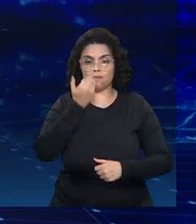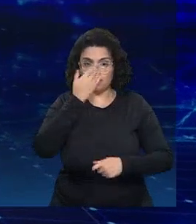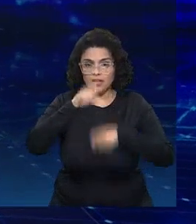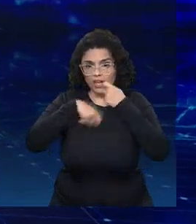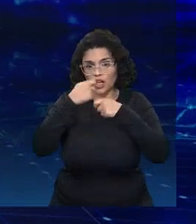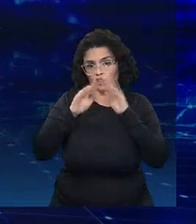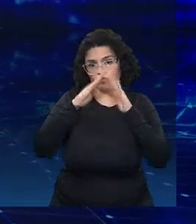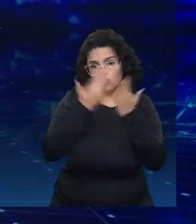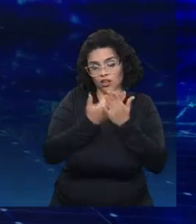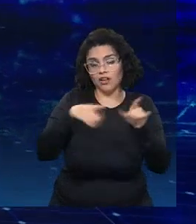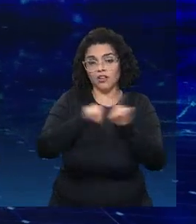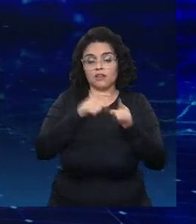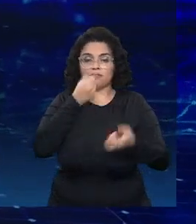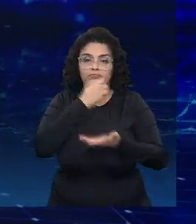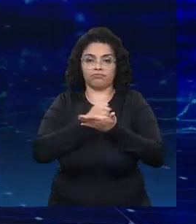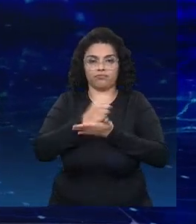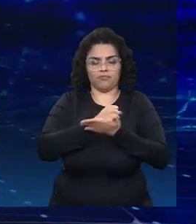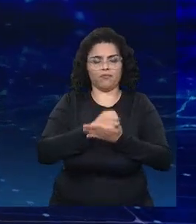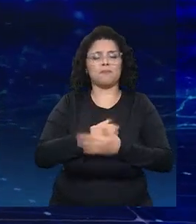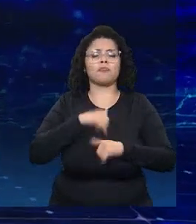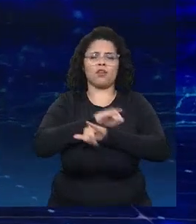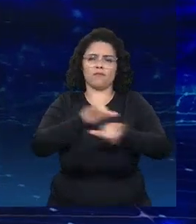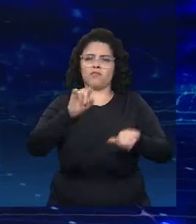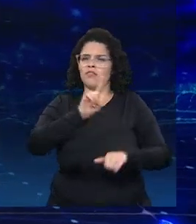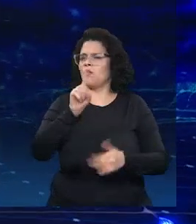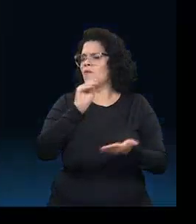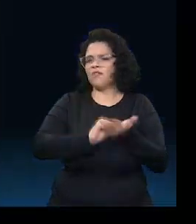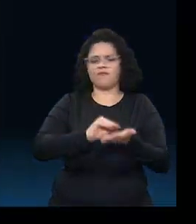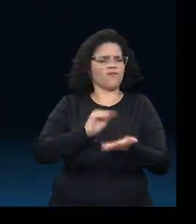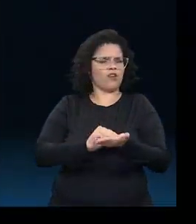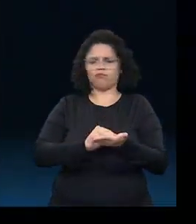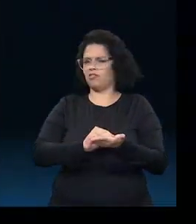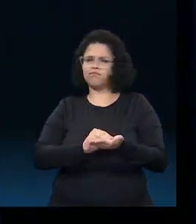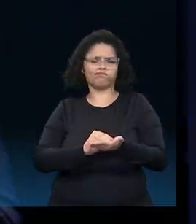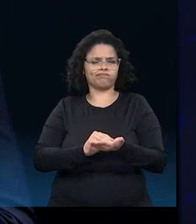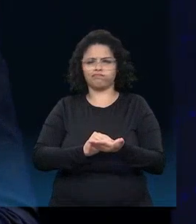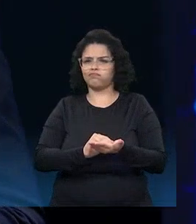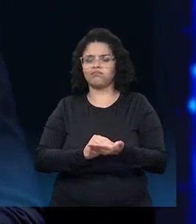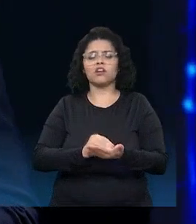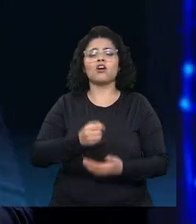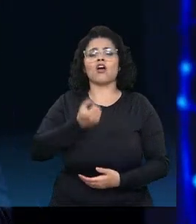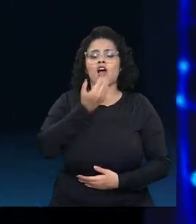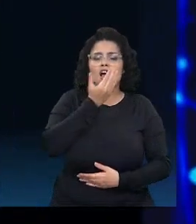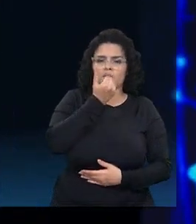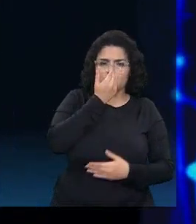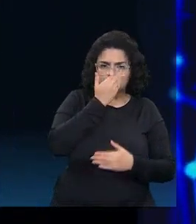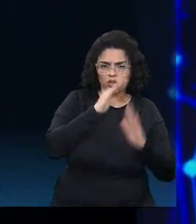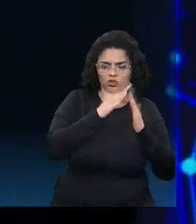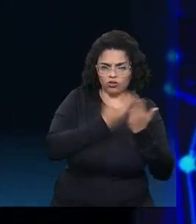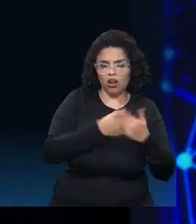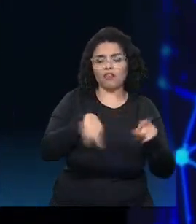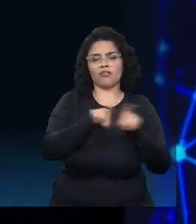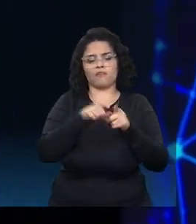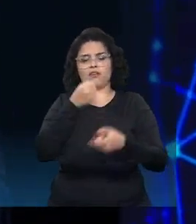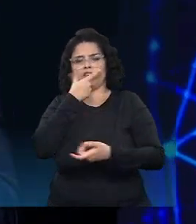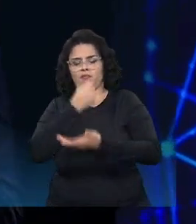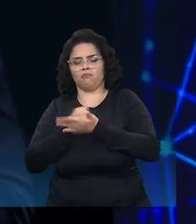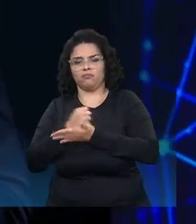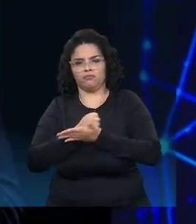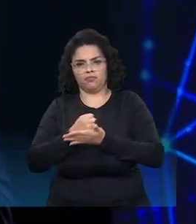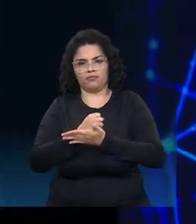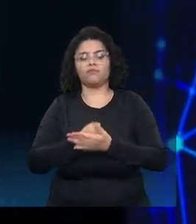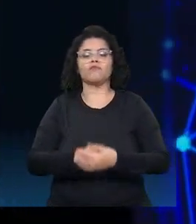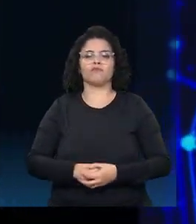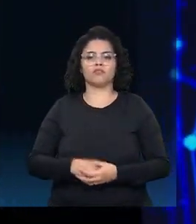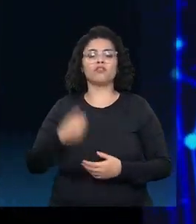não vai faltar dinheiro para merenda escolar não vai faltar dinheiro por Farmácia Popular a gente percebeu muito bem o que aconteceu